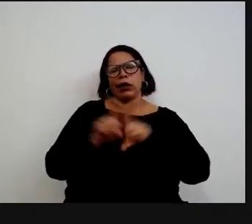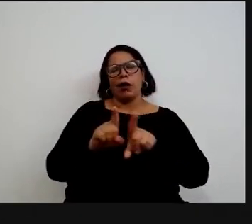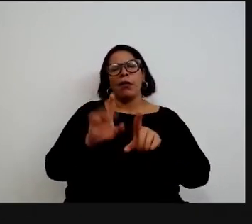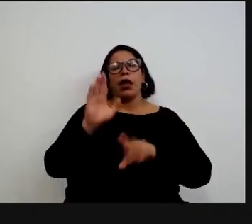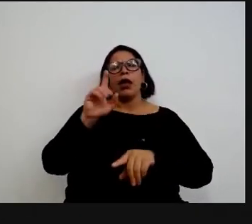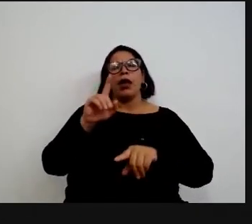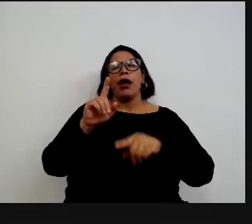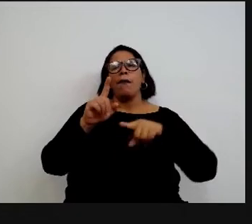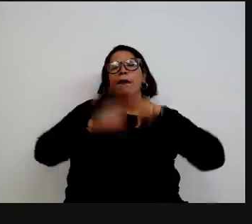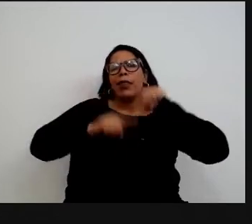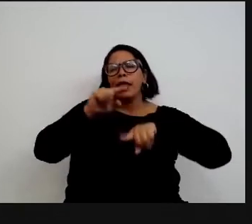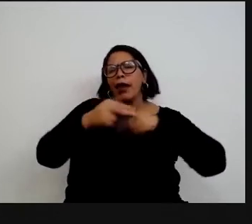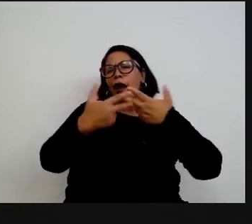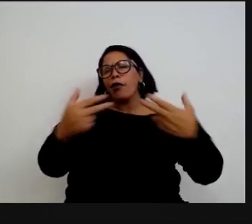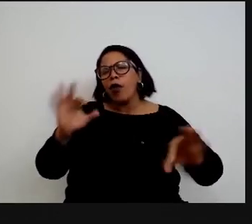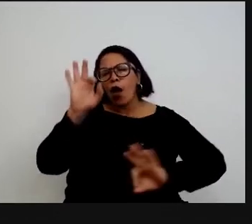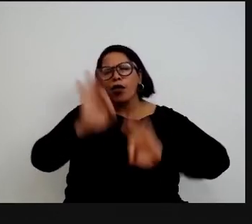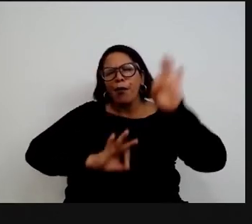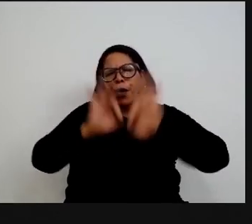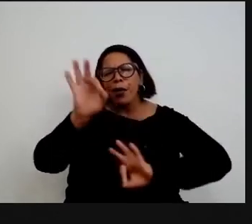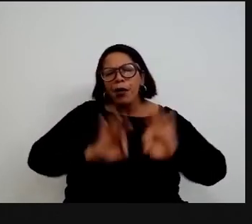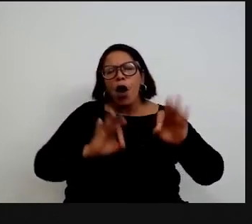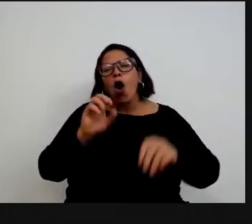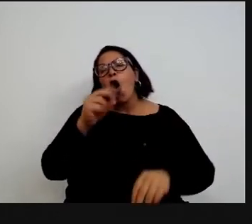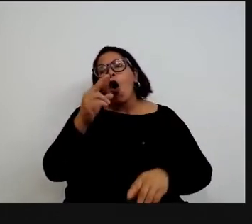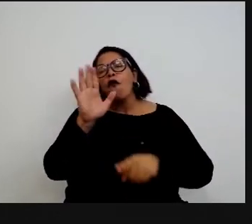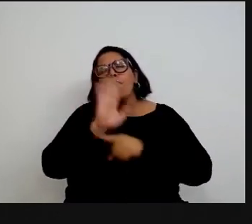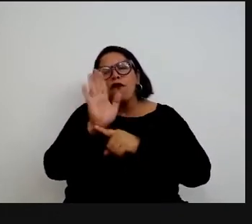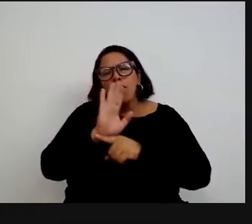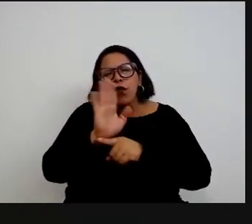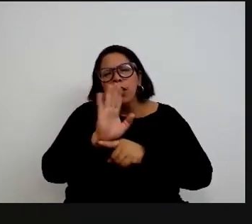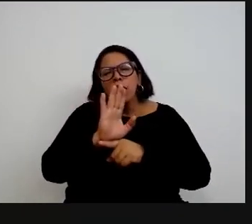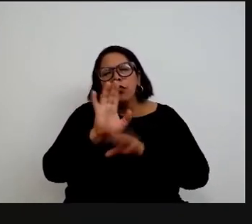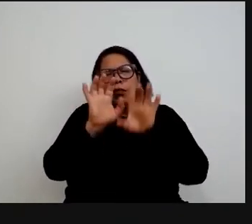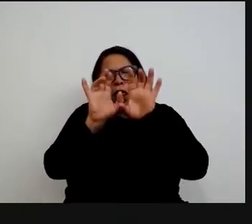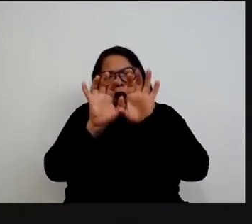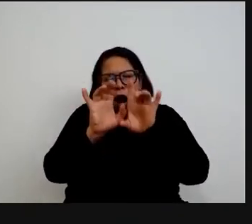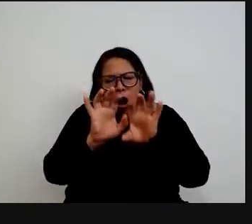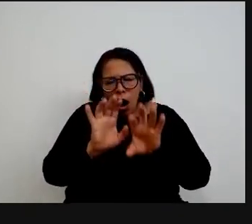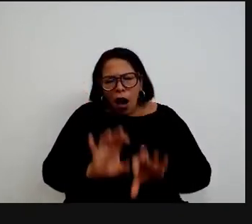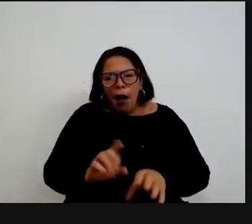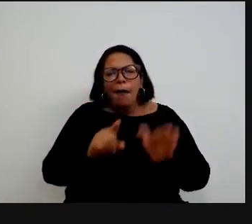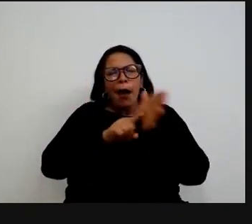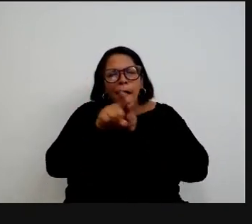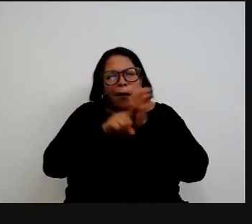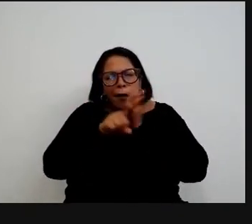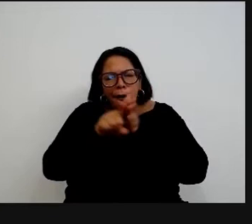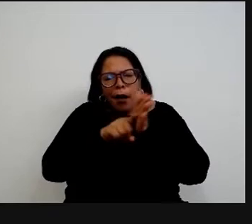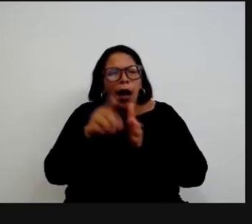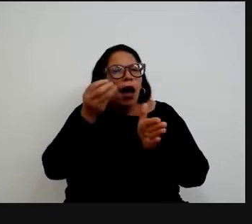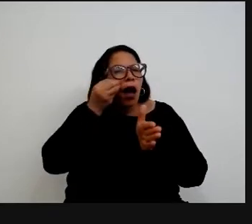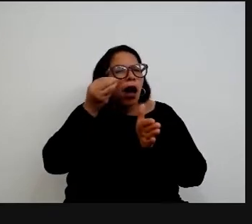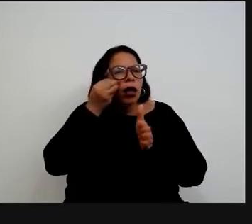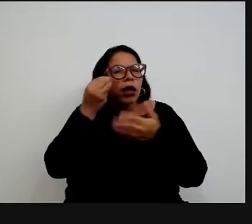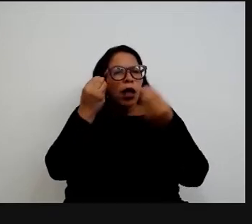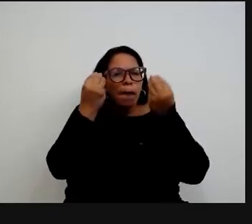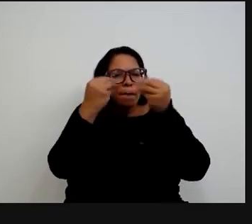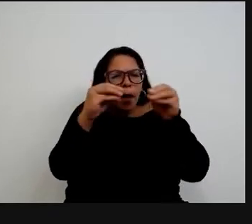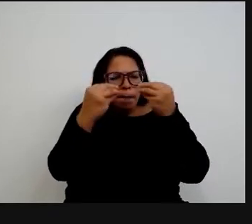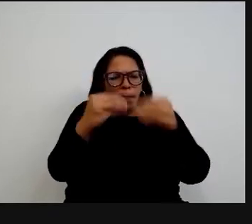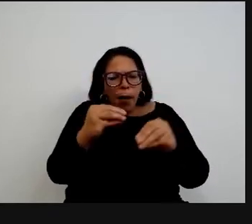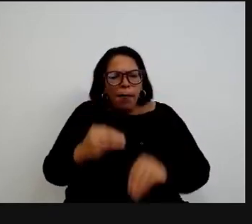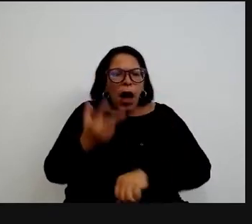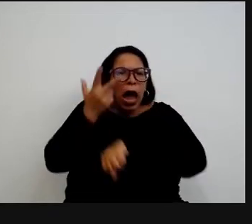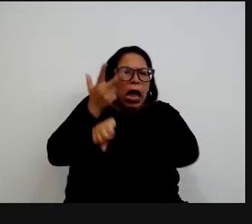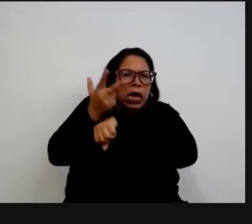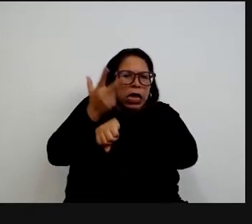de preparação, muitas vezes, se for um vídeo, cursos baseados em vídeo, né, para entrar, né,